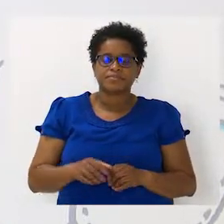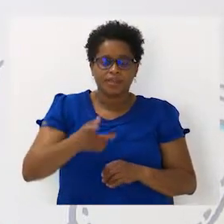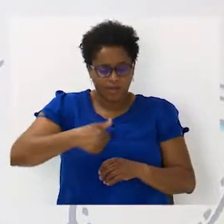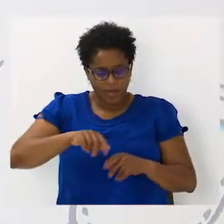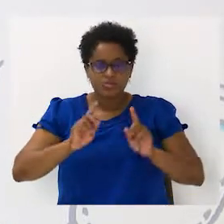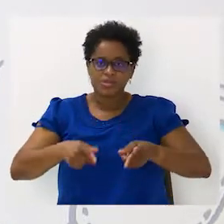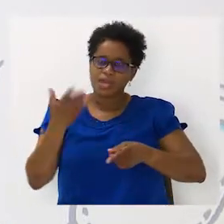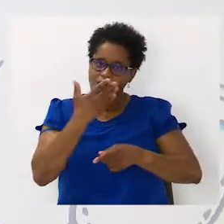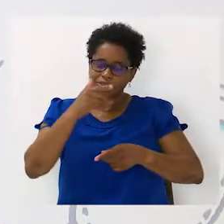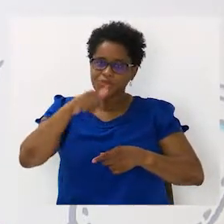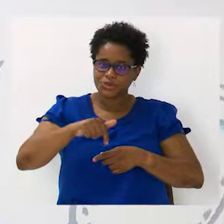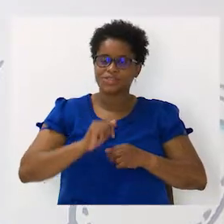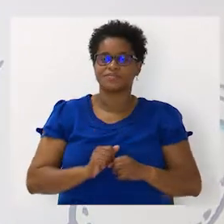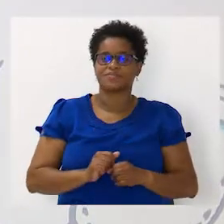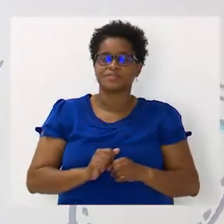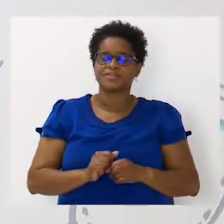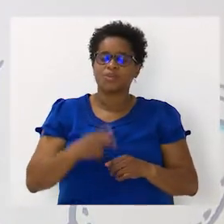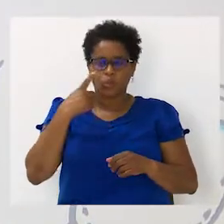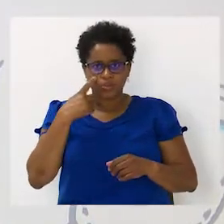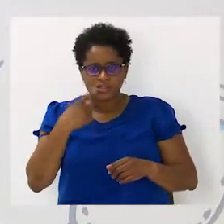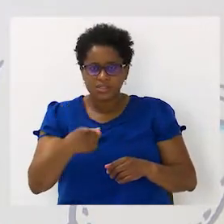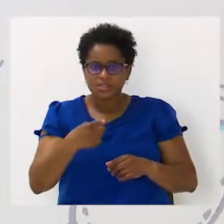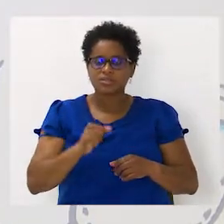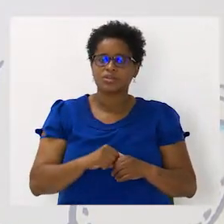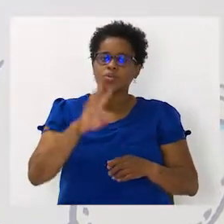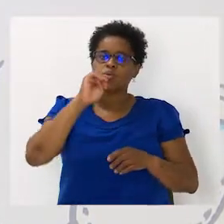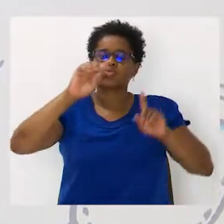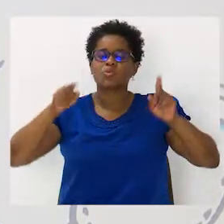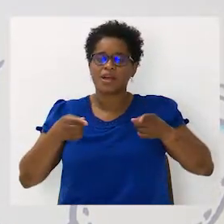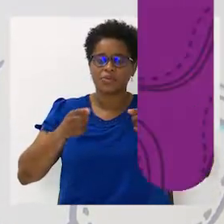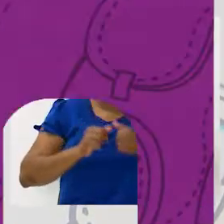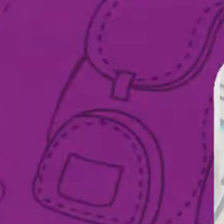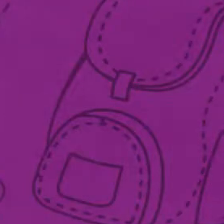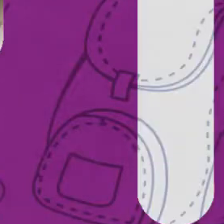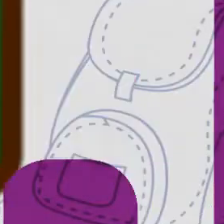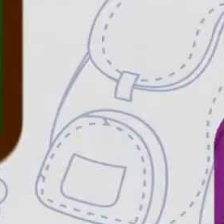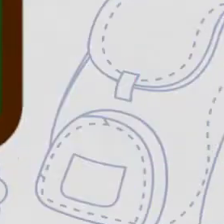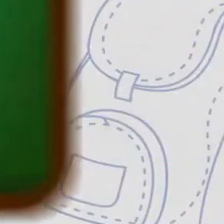Vamos começar a nossa aula de hoje, conhecer o sumário.